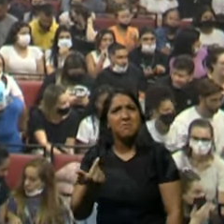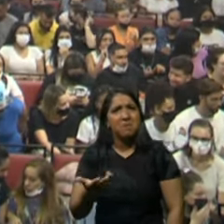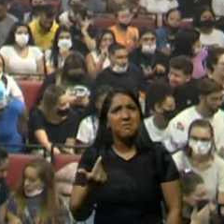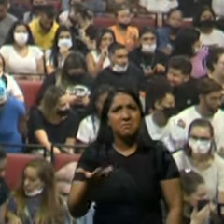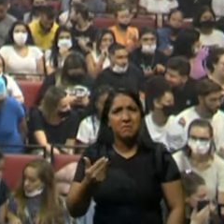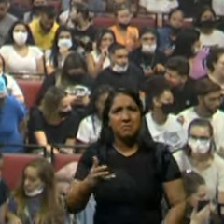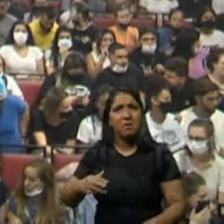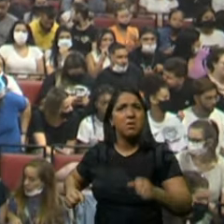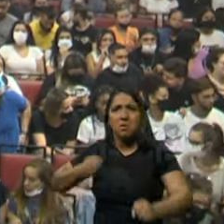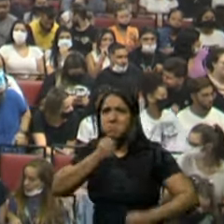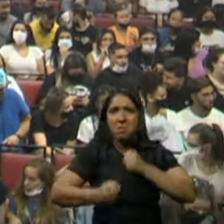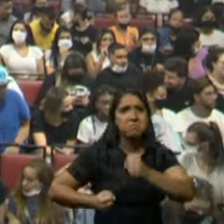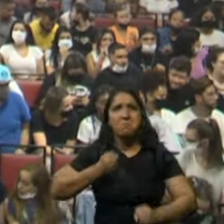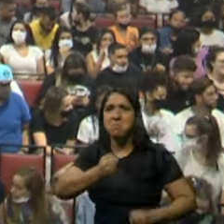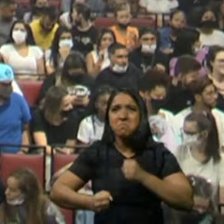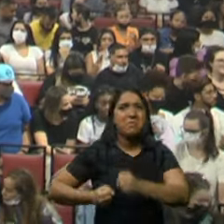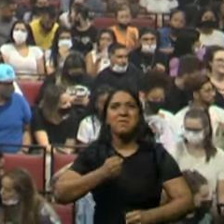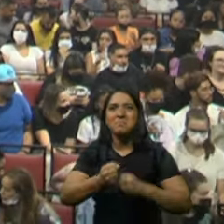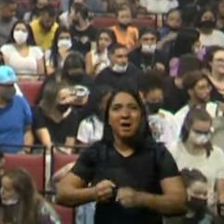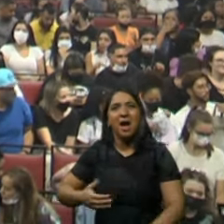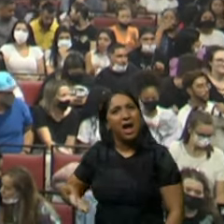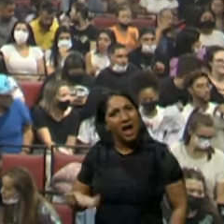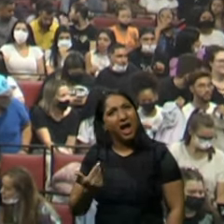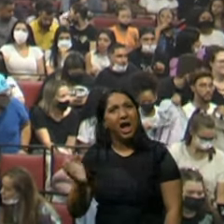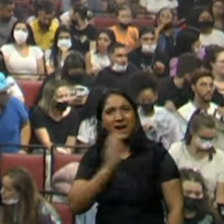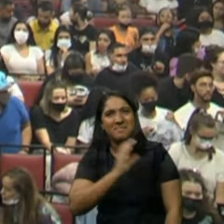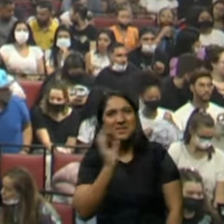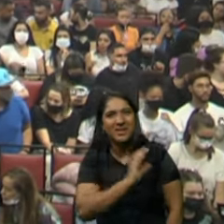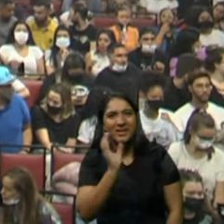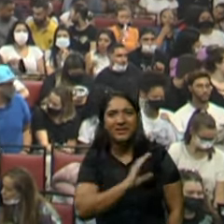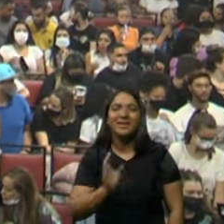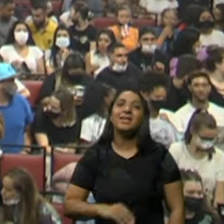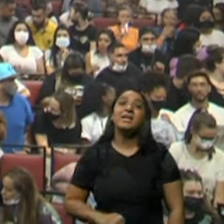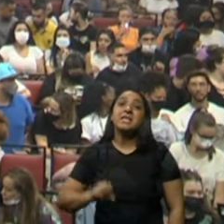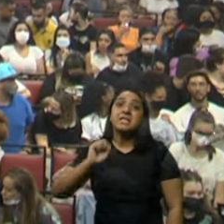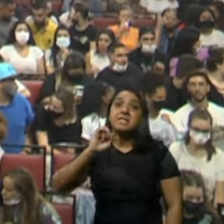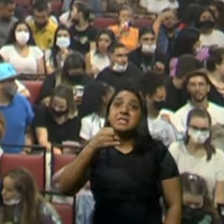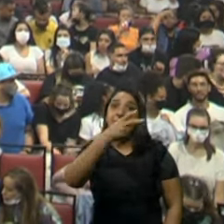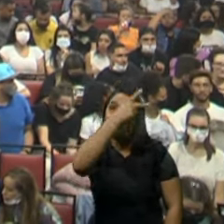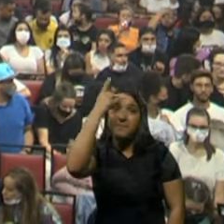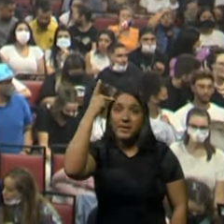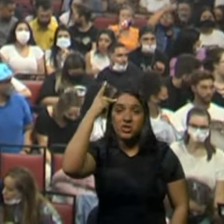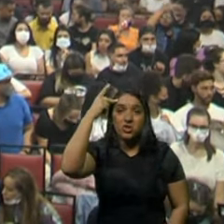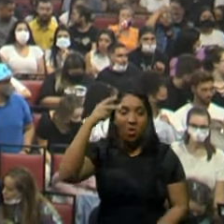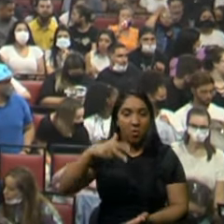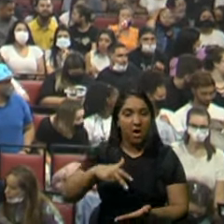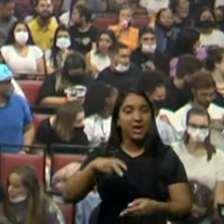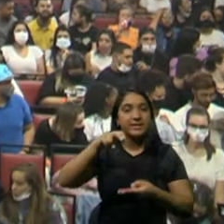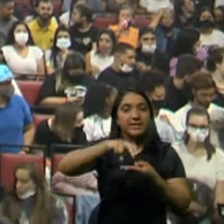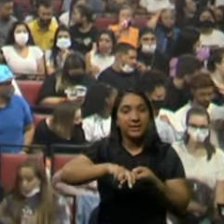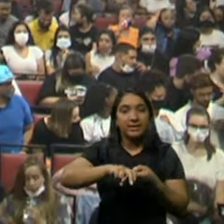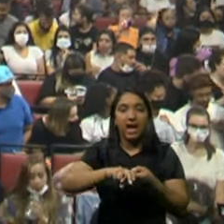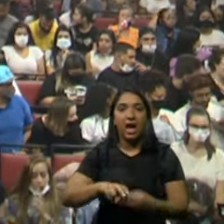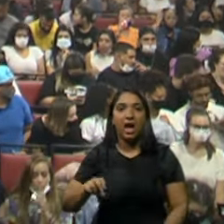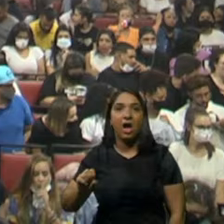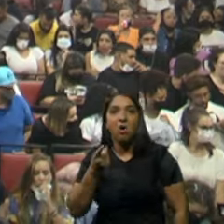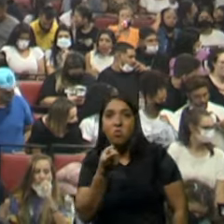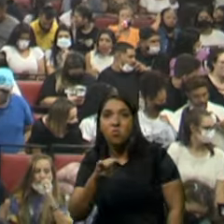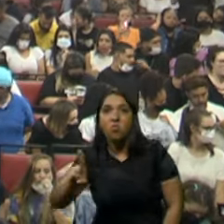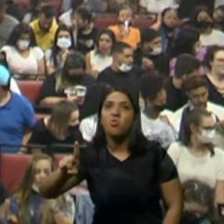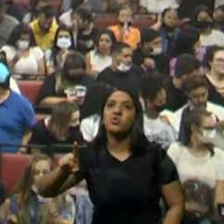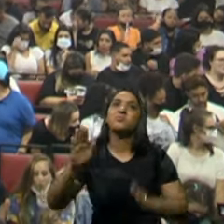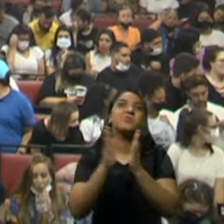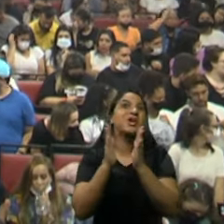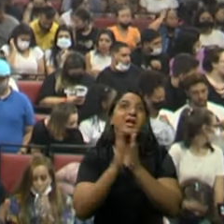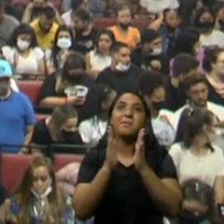levanta e corre até o canto ali Quem chegar por último tu não vai cantar parabéns para o Renan em vai ganhar bolo vai